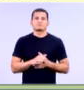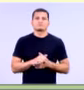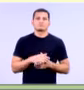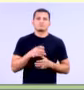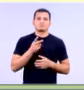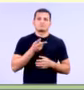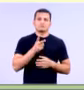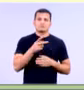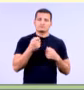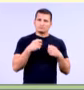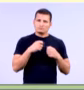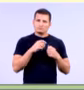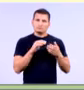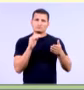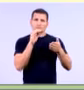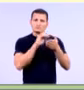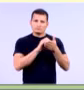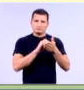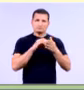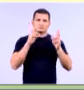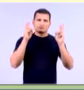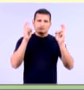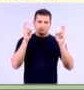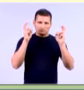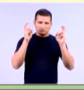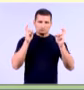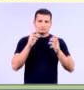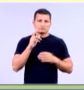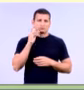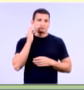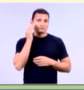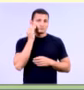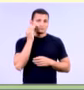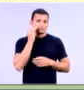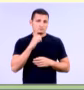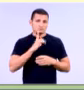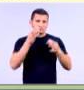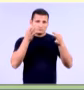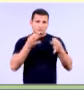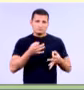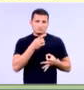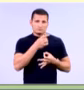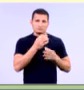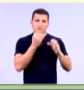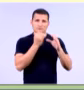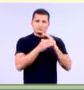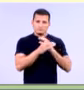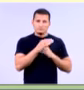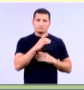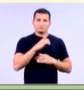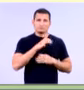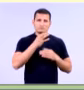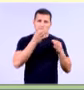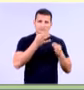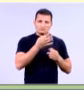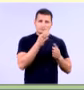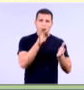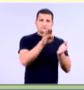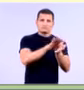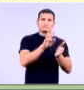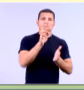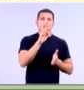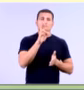sempre deve preencher o campo assunto, verificar, ter certeza se essa mensagem está indo realmente para quem